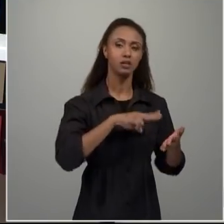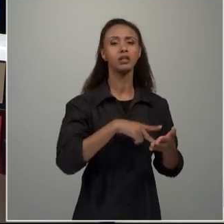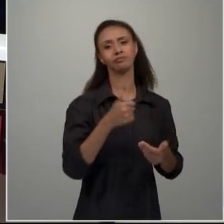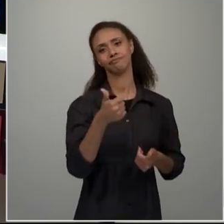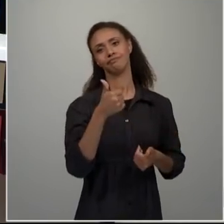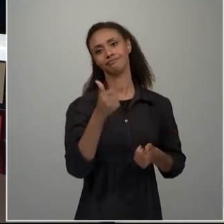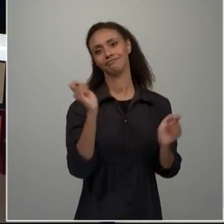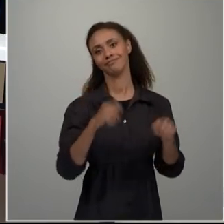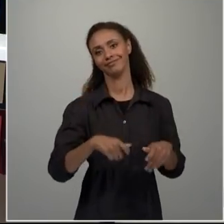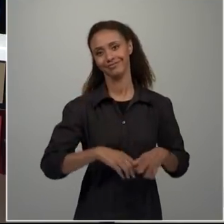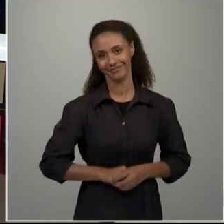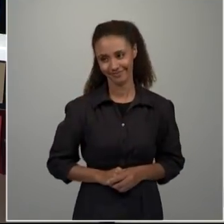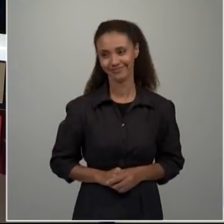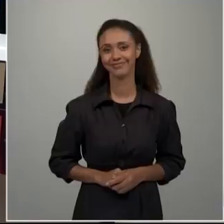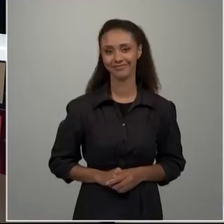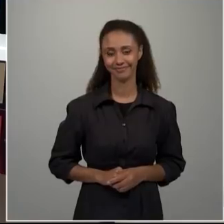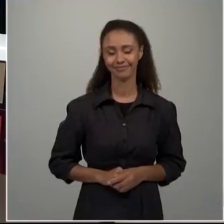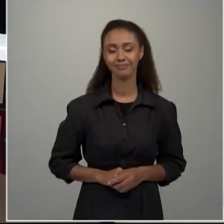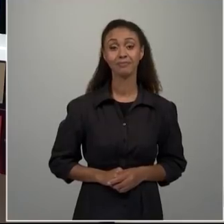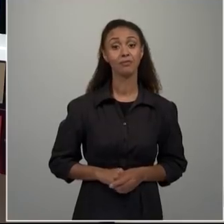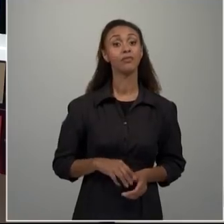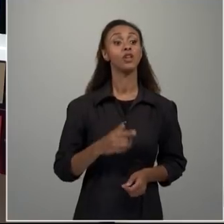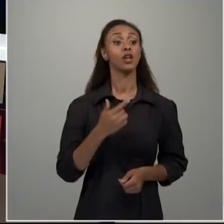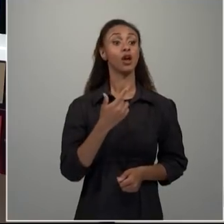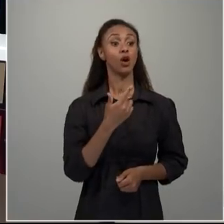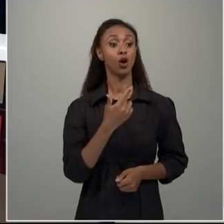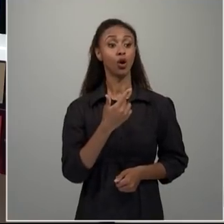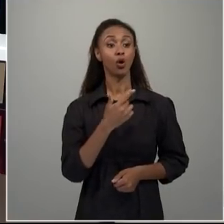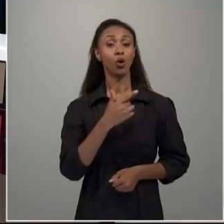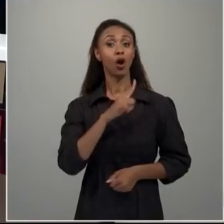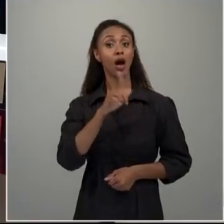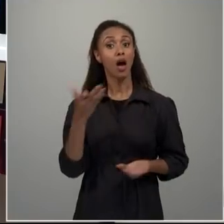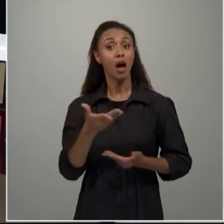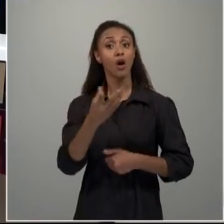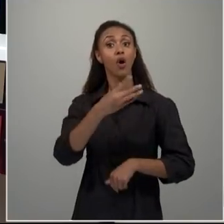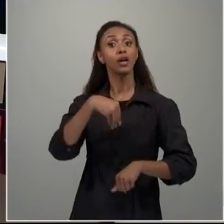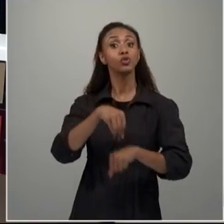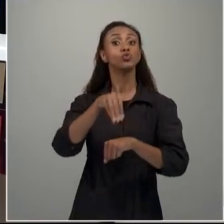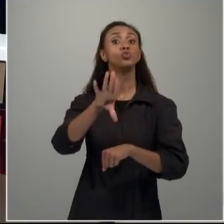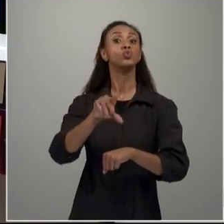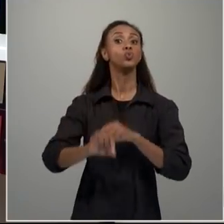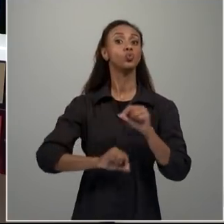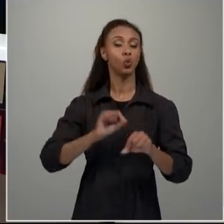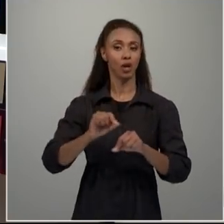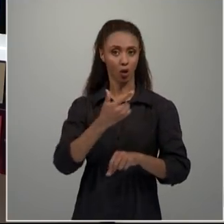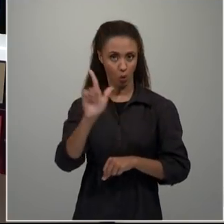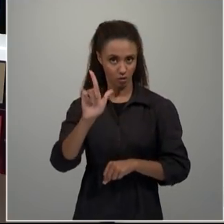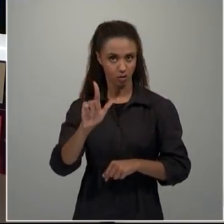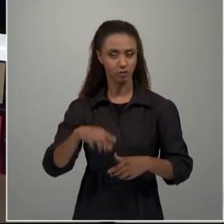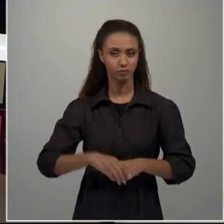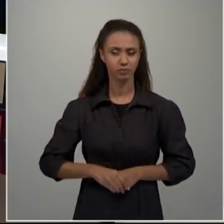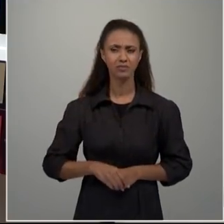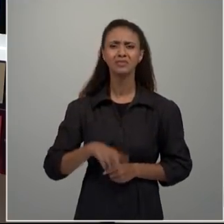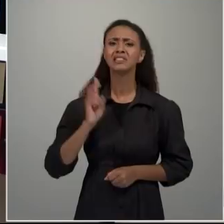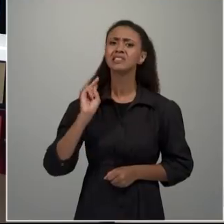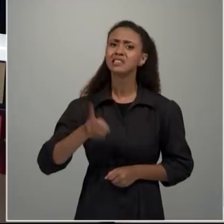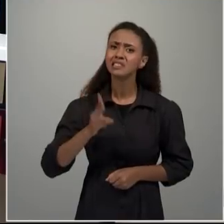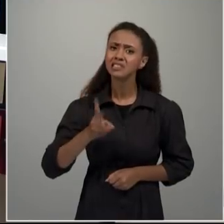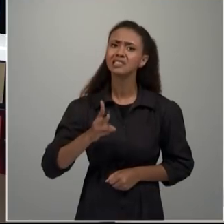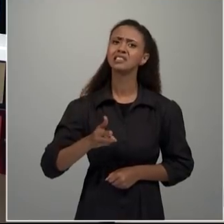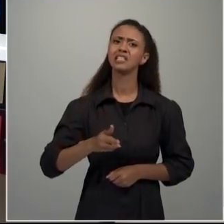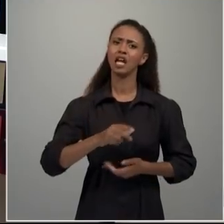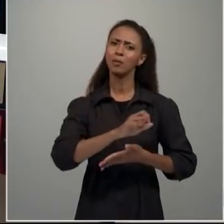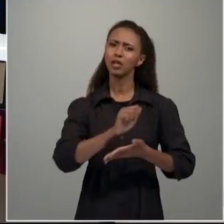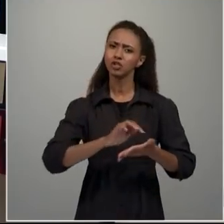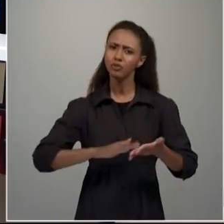aí a última dica que eu quero deixar para vocês que a gente sempre faz todo o texto todo o trabalho tudo o que você fizer a gente